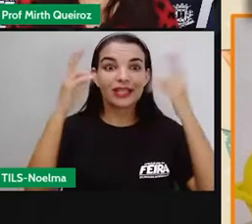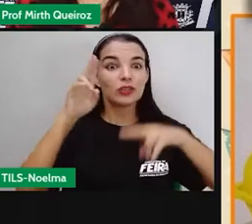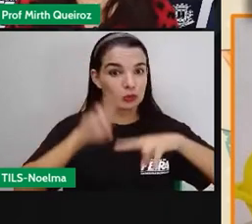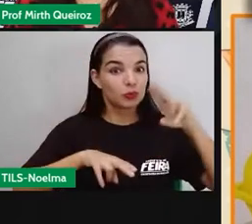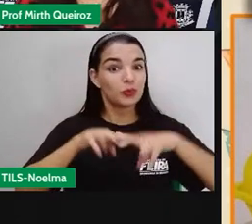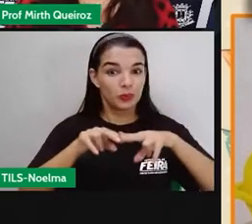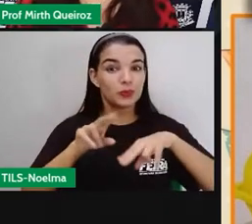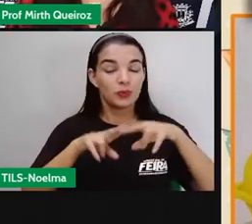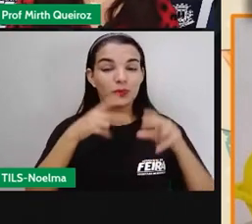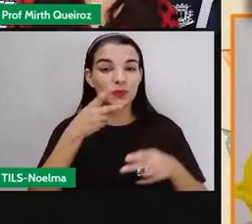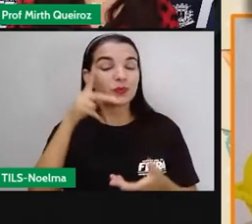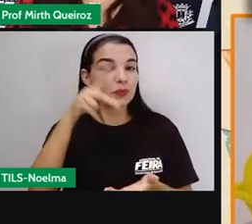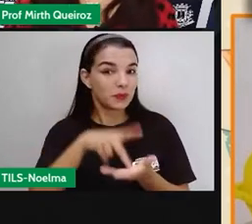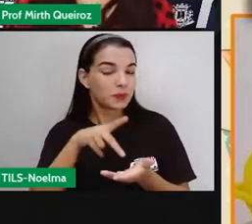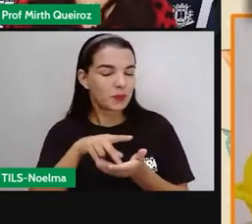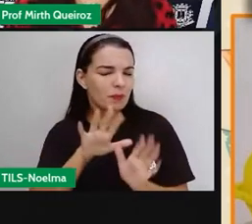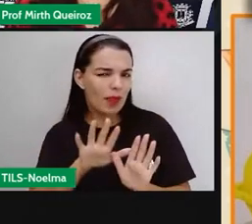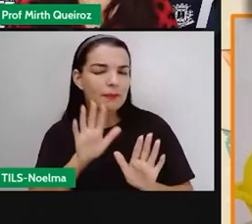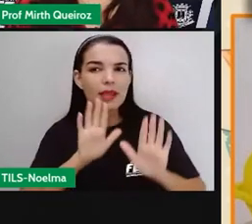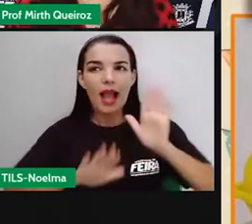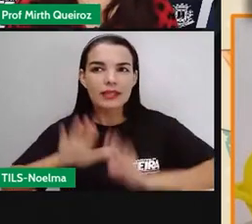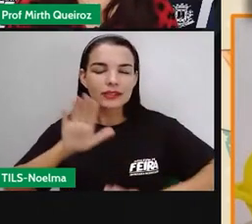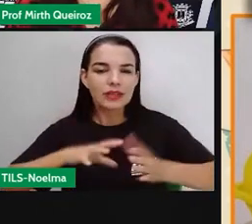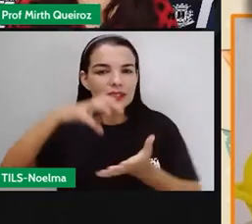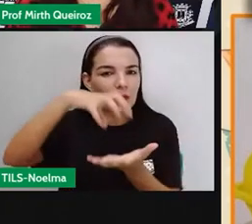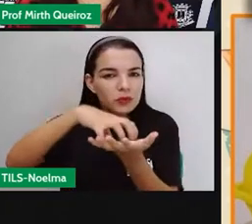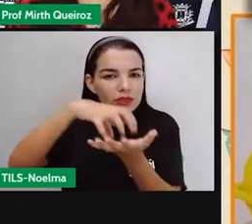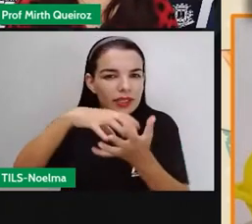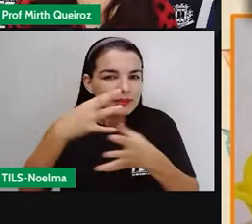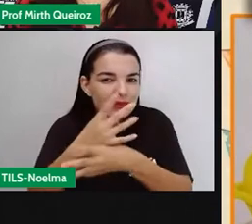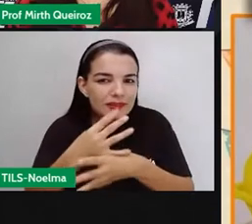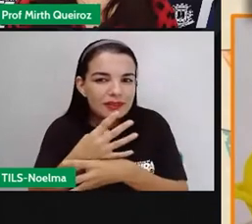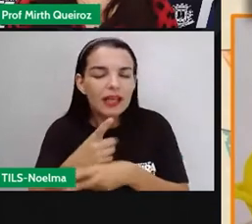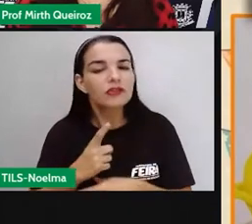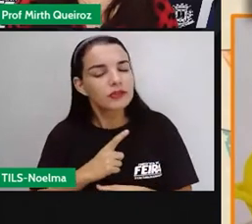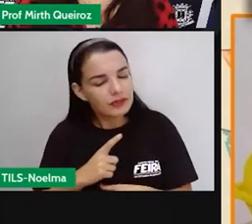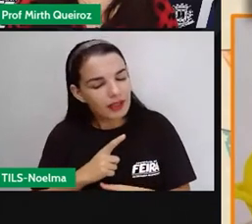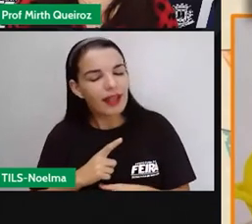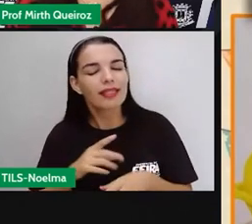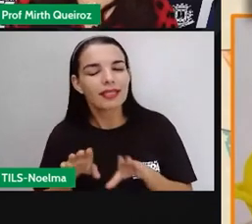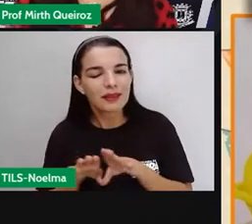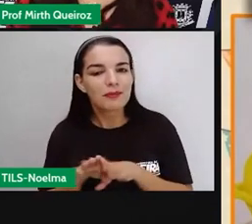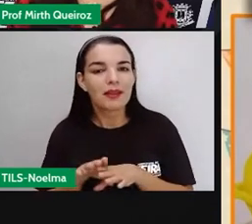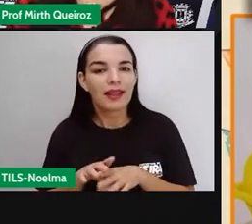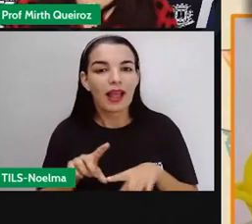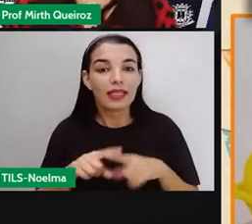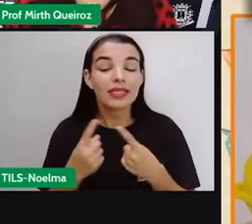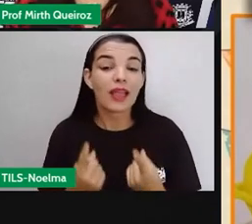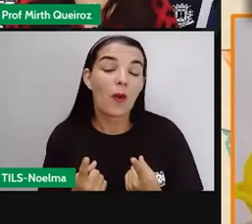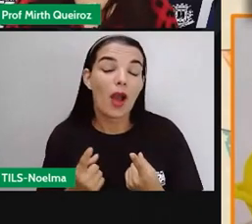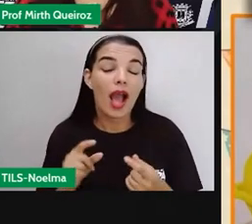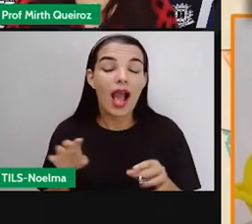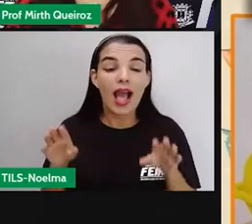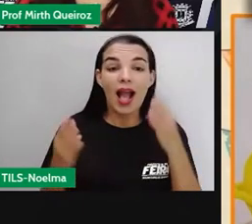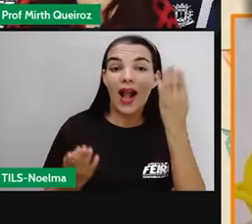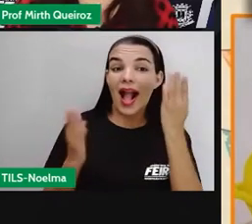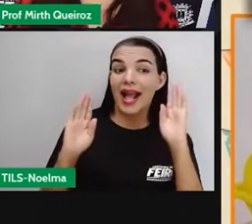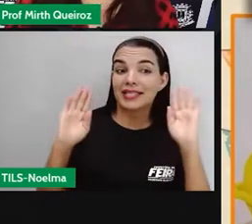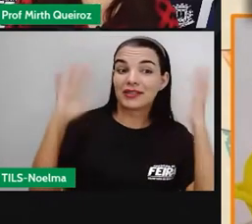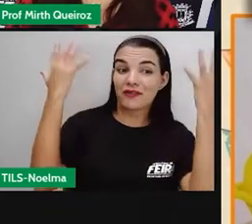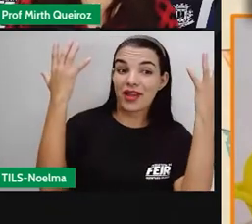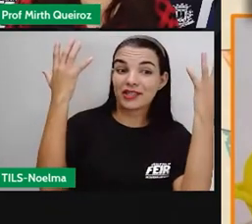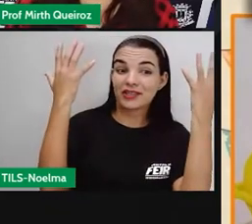né? Na cidade também, às vezes em uma localidade e outra ali também tem festa junina. E com as festas juninas também vem